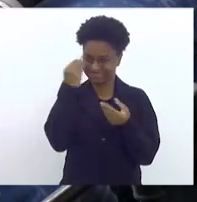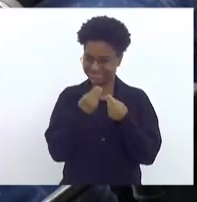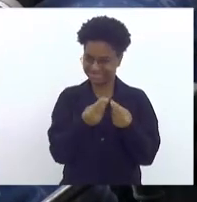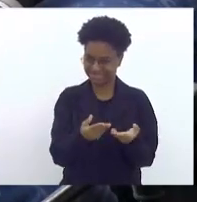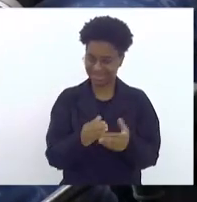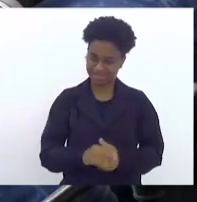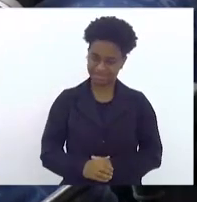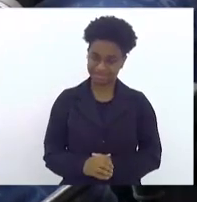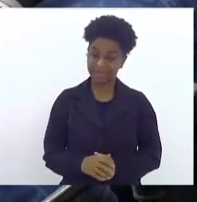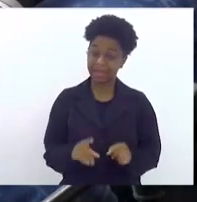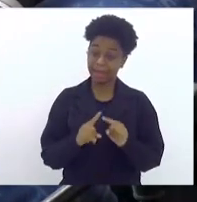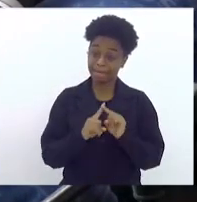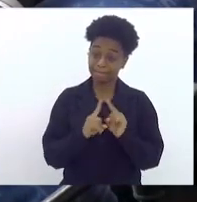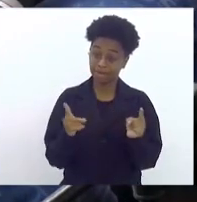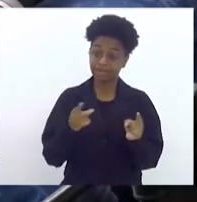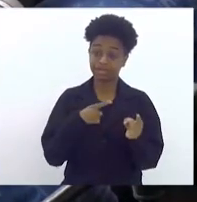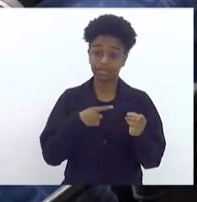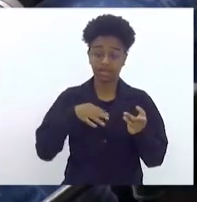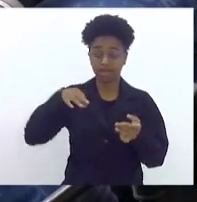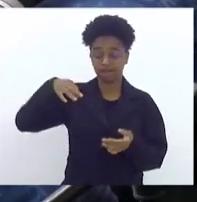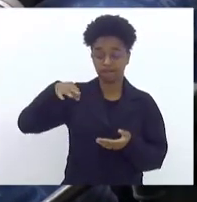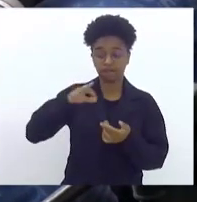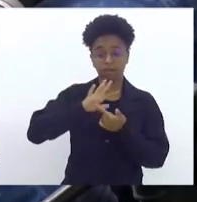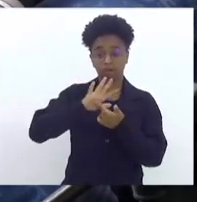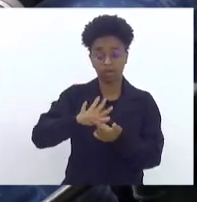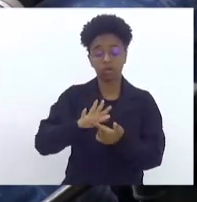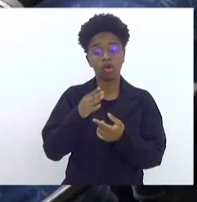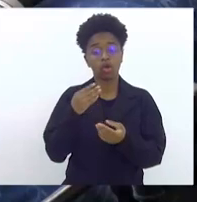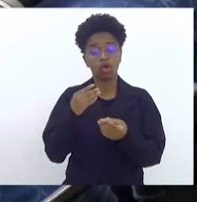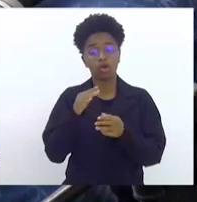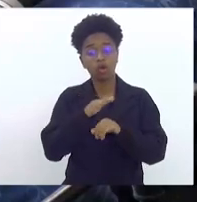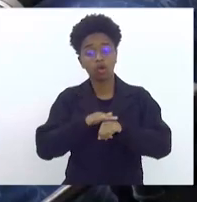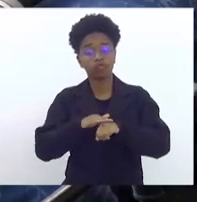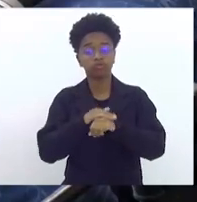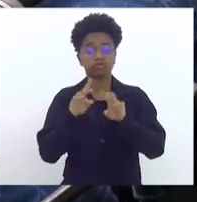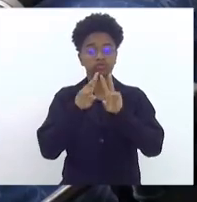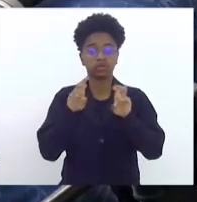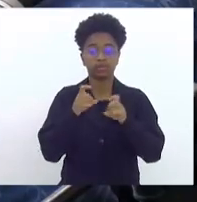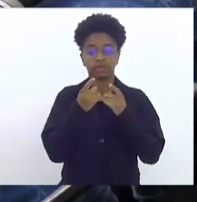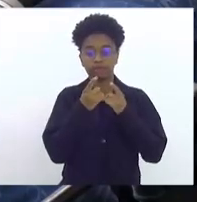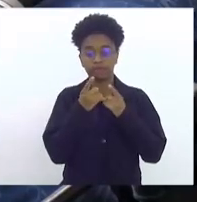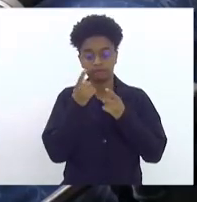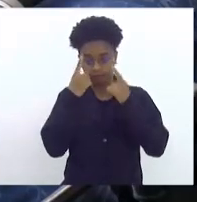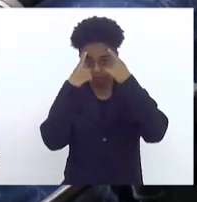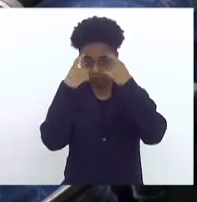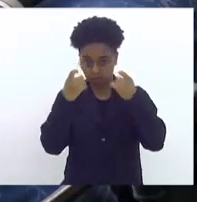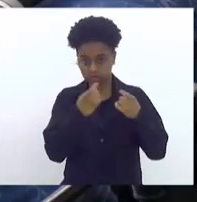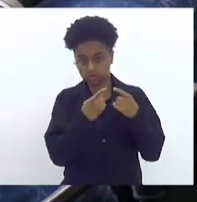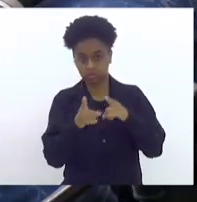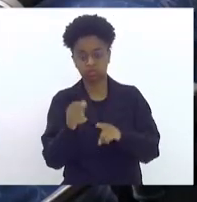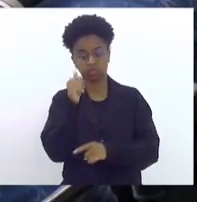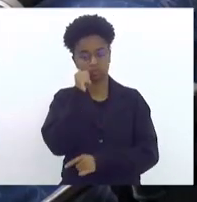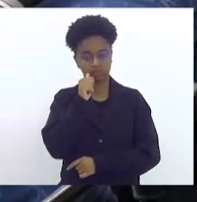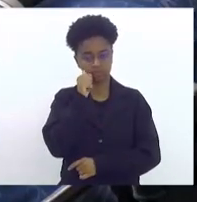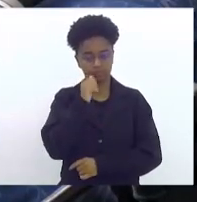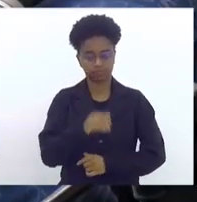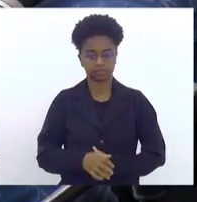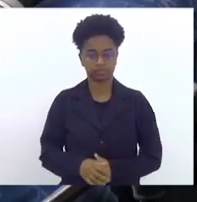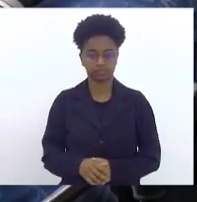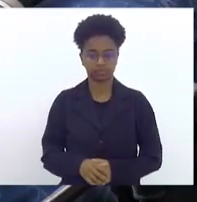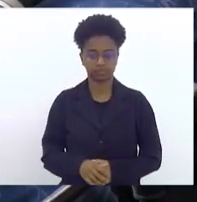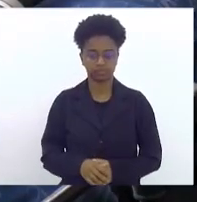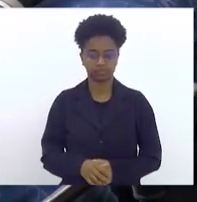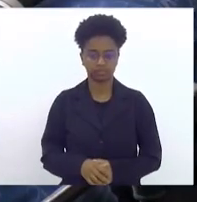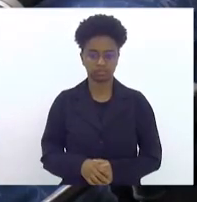mas que uma das páginas conversando sobre violência contra mulher né conversando sobre violência contra mulher